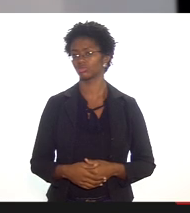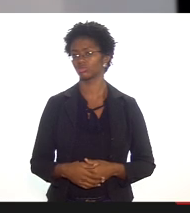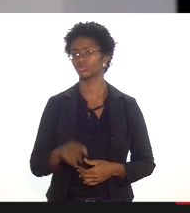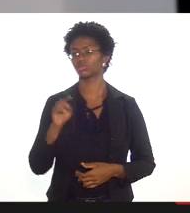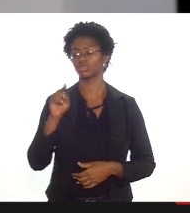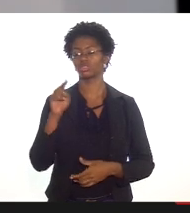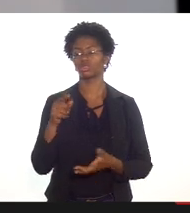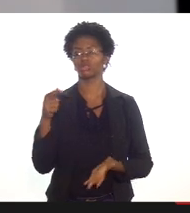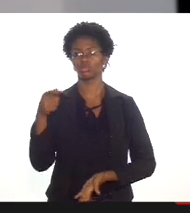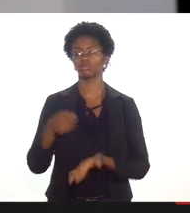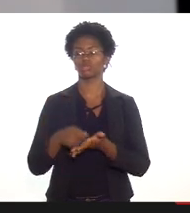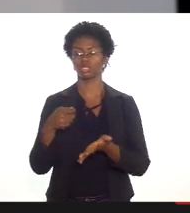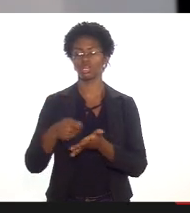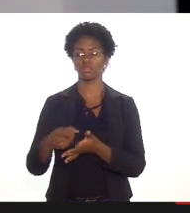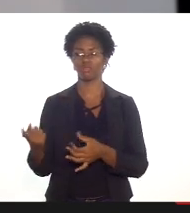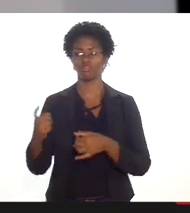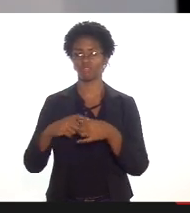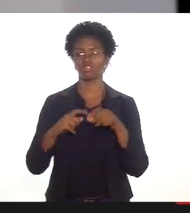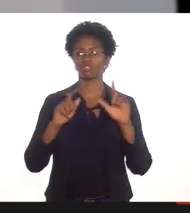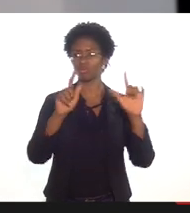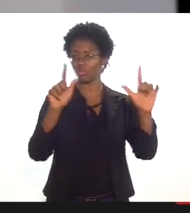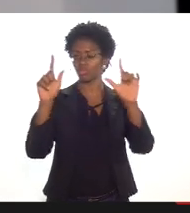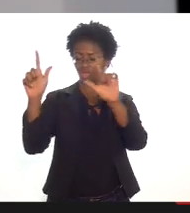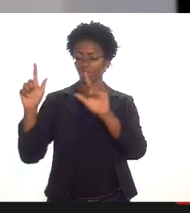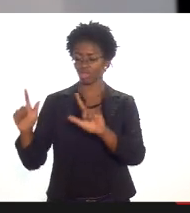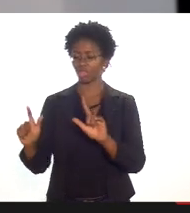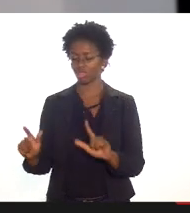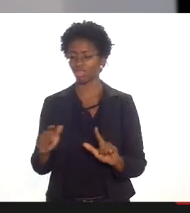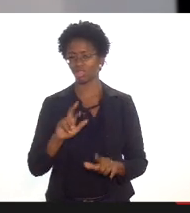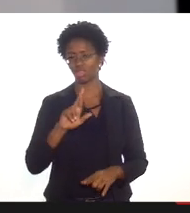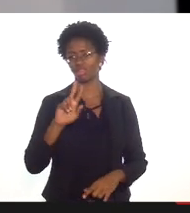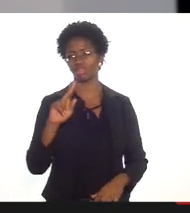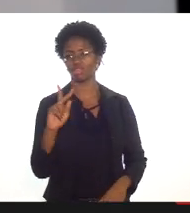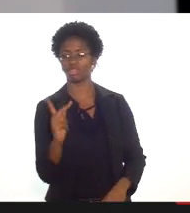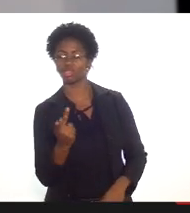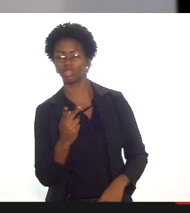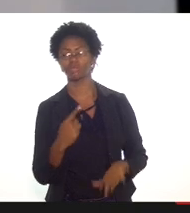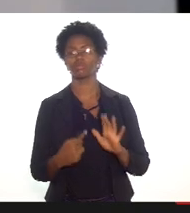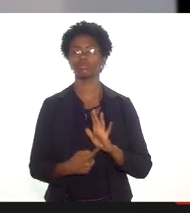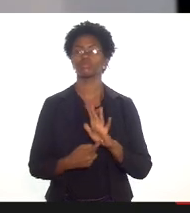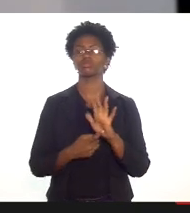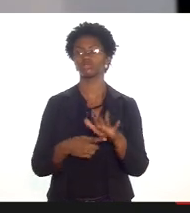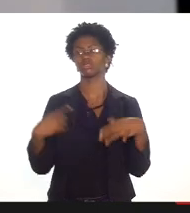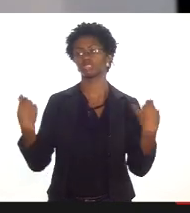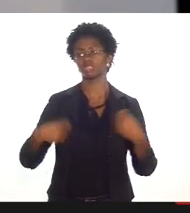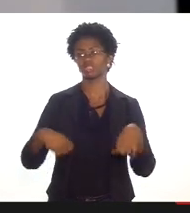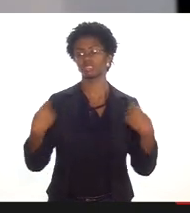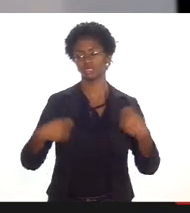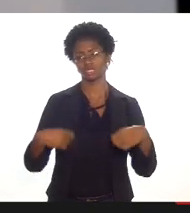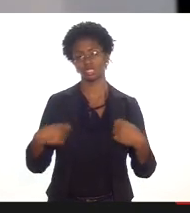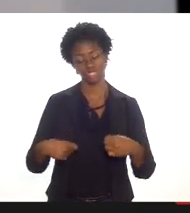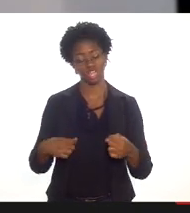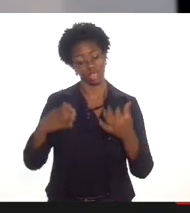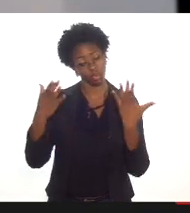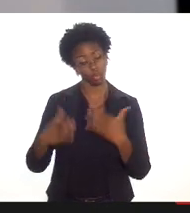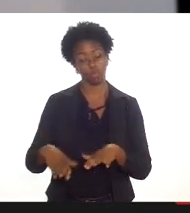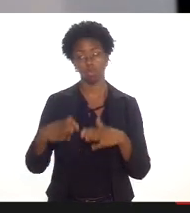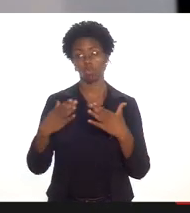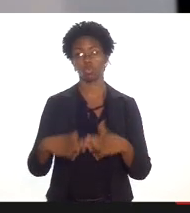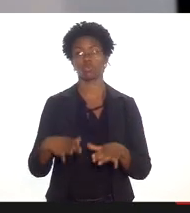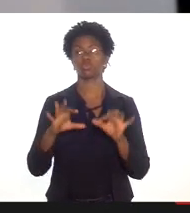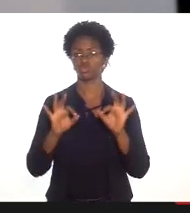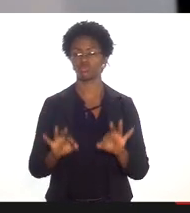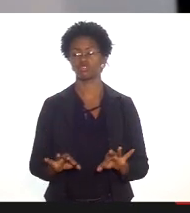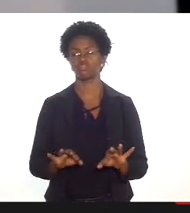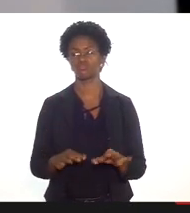a reposição dos quadros, dos recursos humanos, e indicava a necessidade de realização de concurso público.